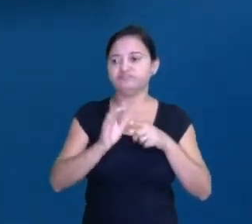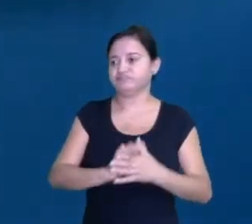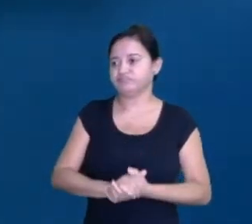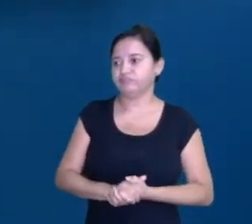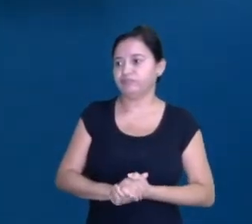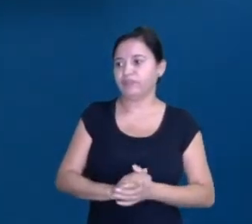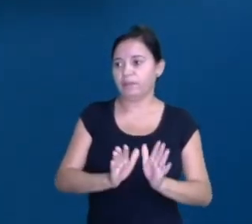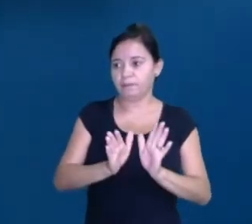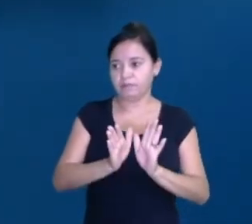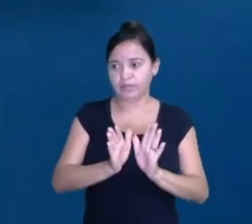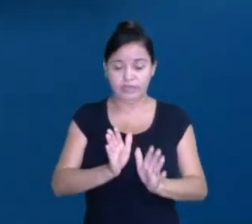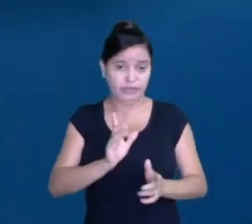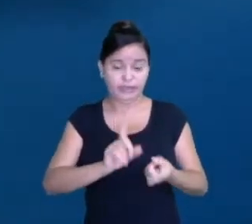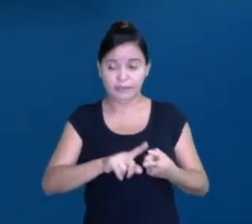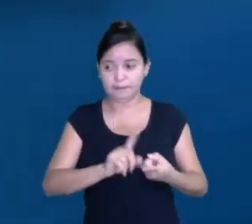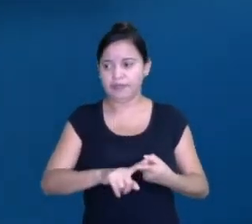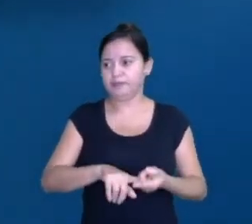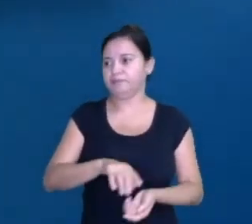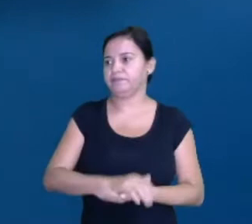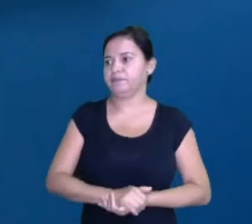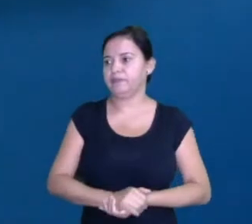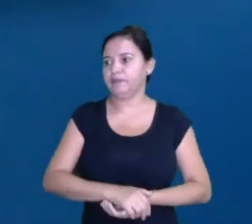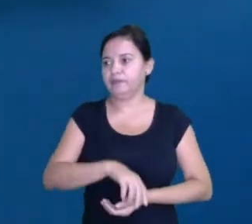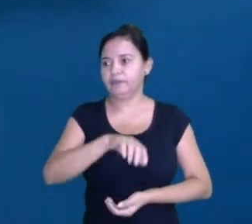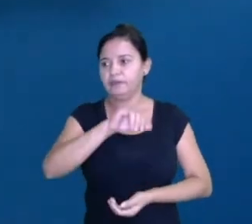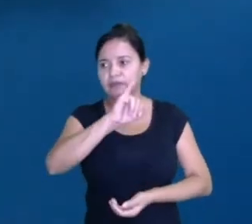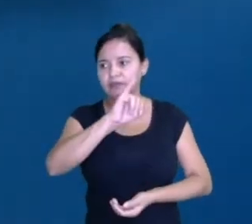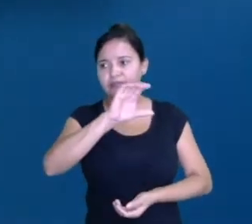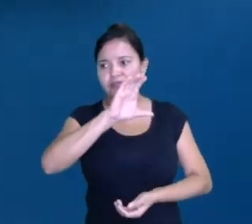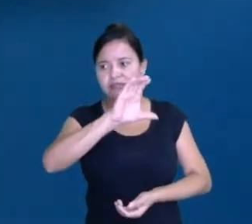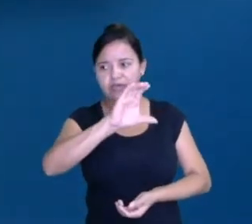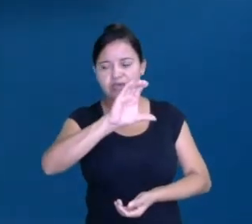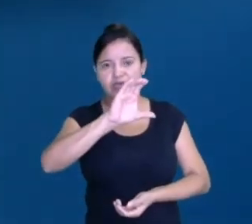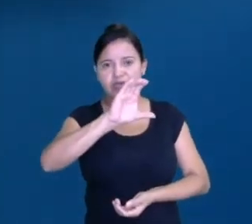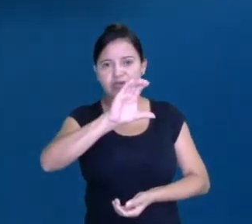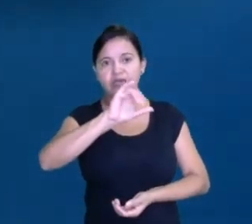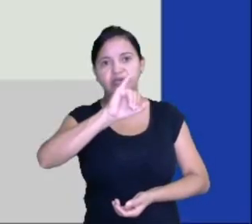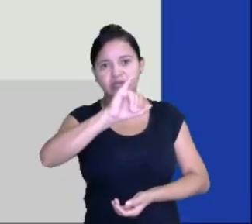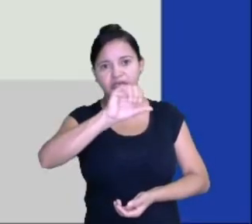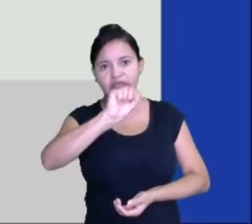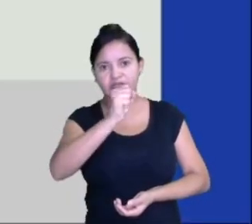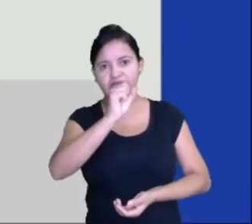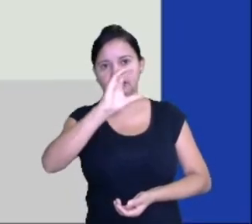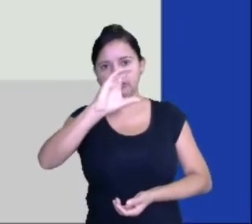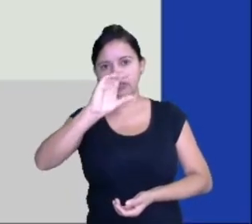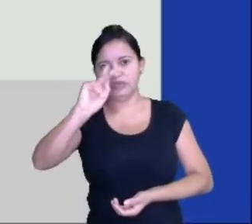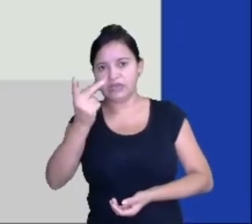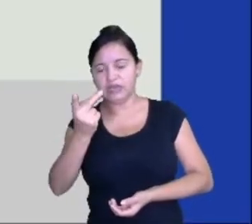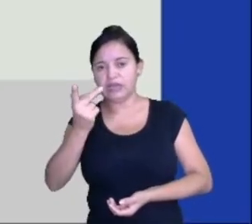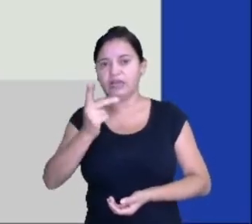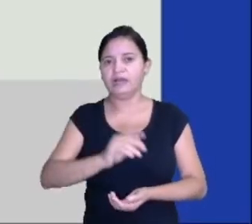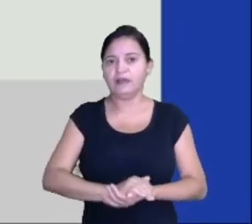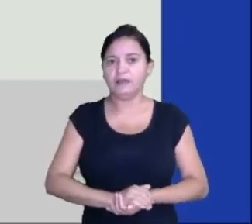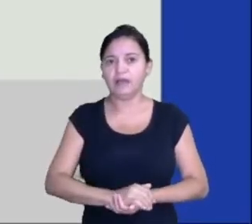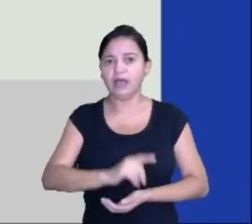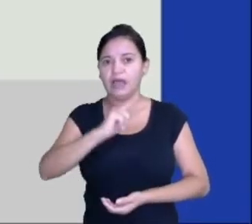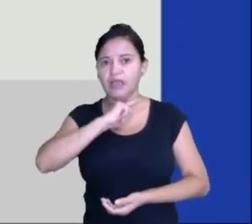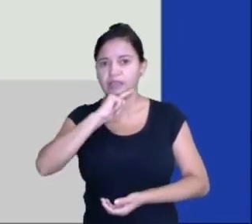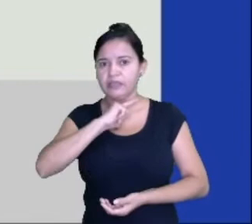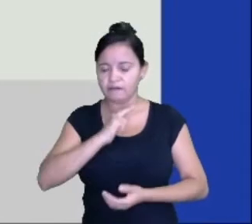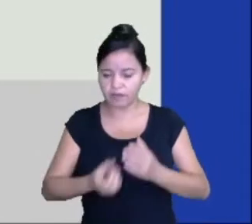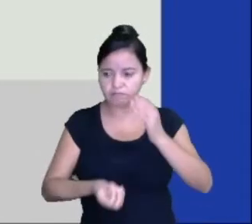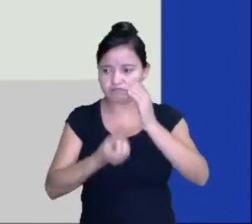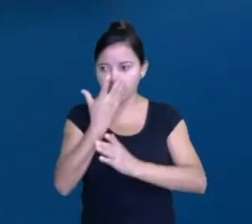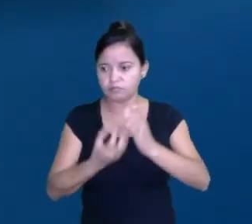ICSH, que também pode ser chamado de LH, vai estar associado ao quê? As células intersticiais, as células de Leydig, que vai produzir o quê, gente?